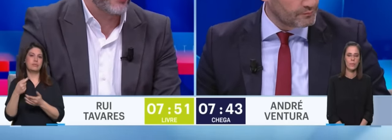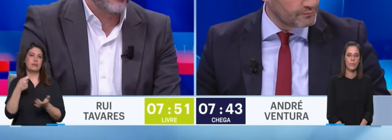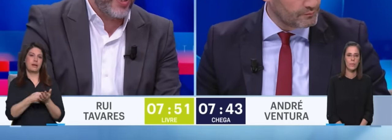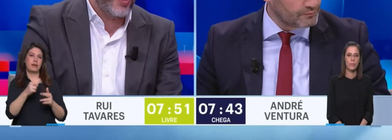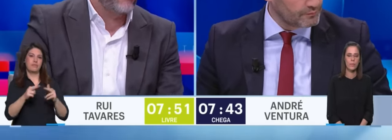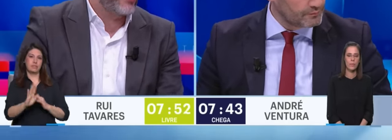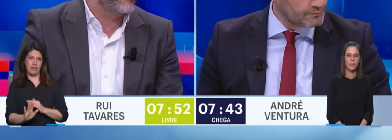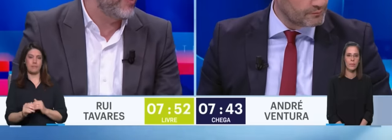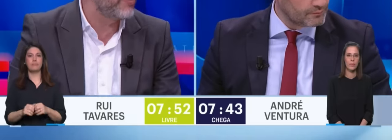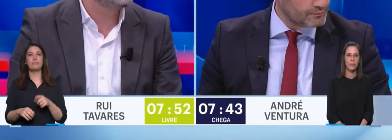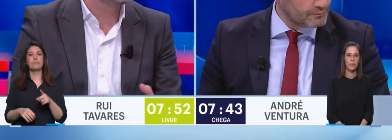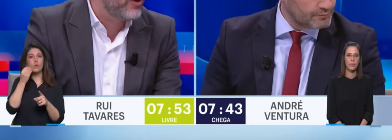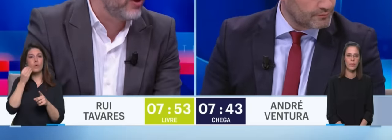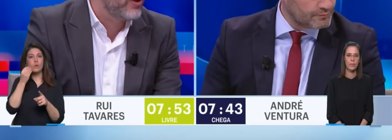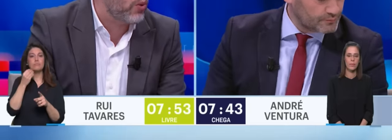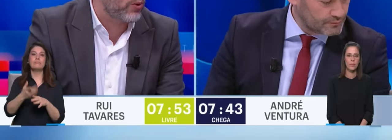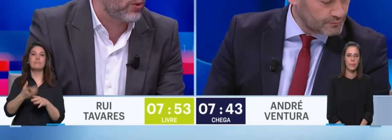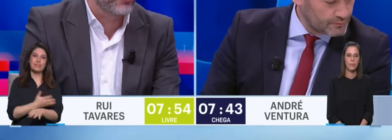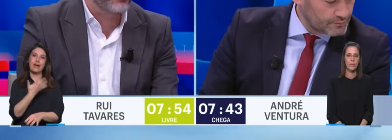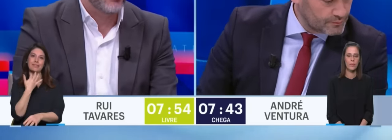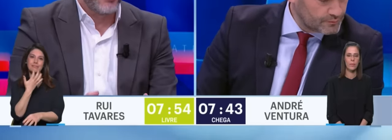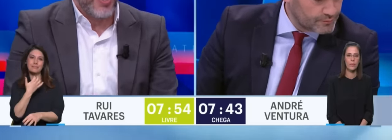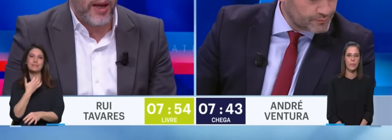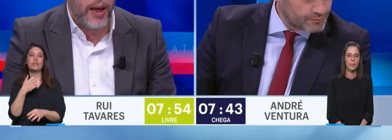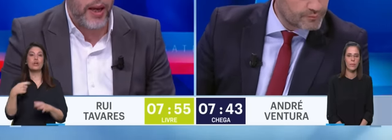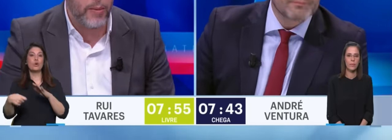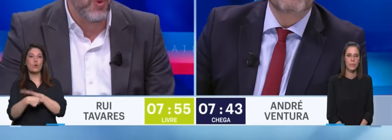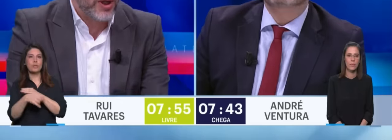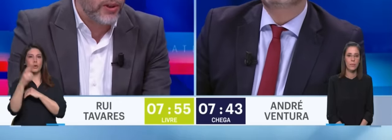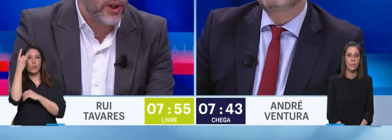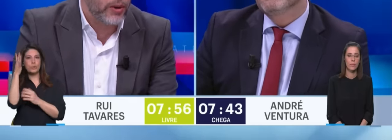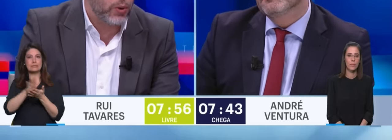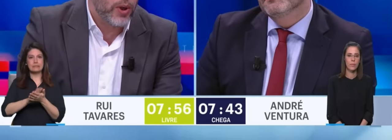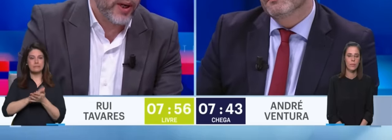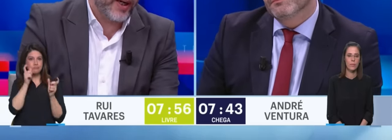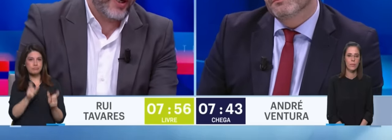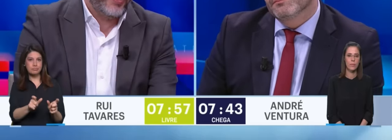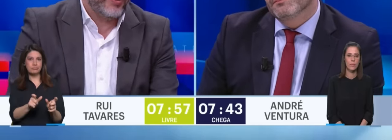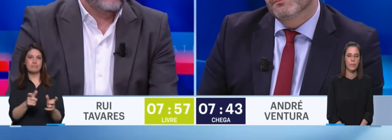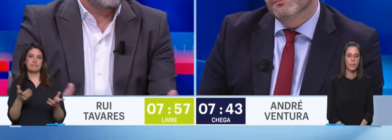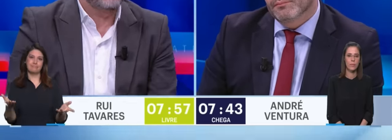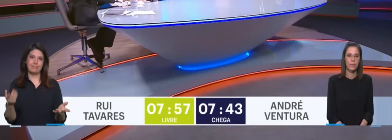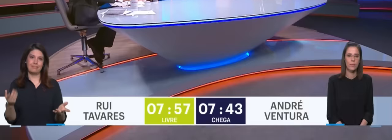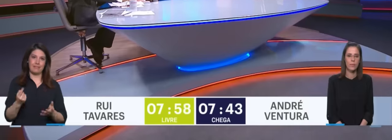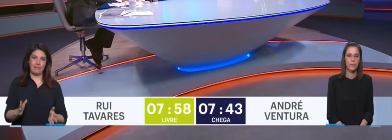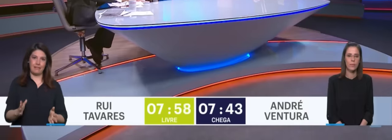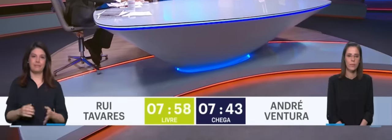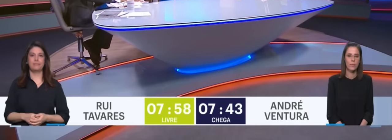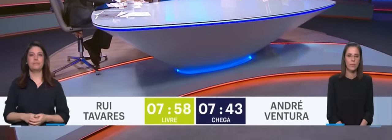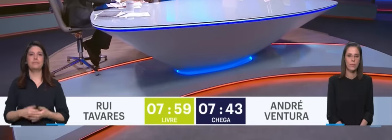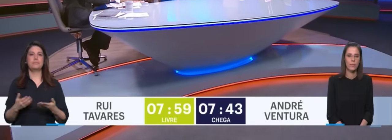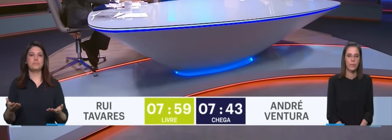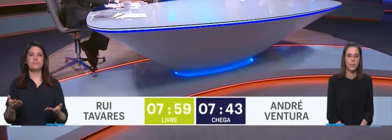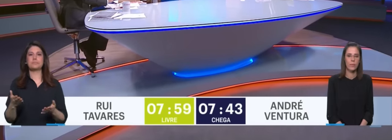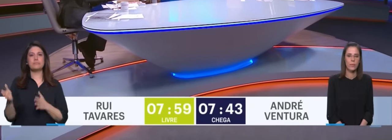lá é evidentemente prevenindo o ato corrupto eh moralizando eh ehd